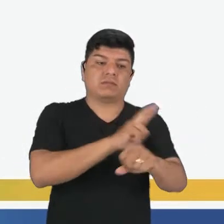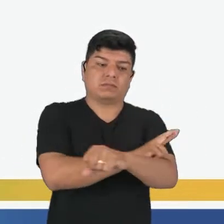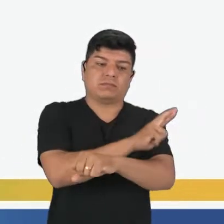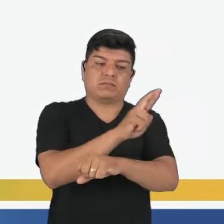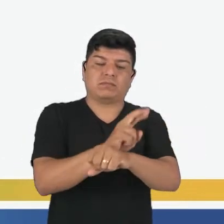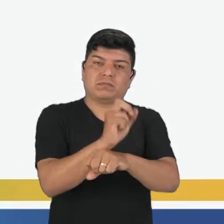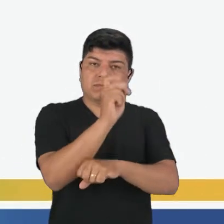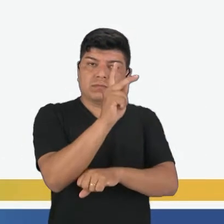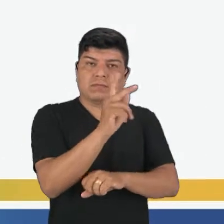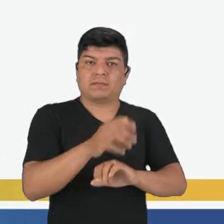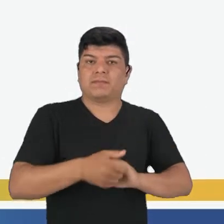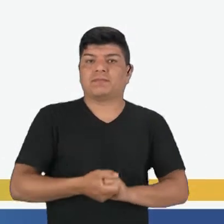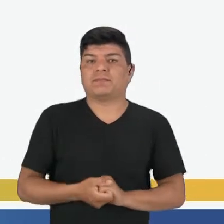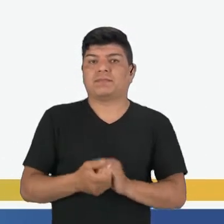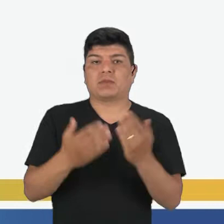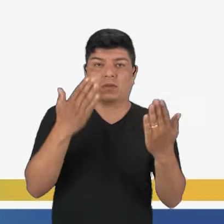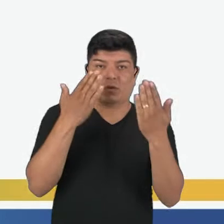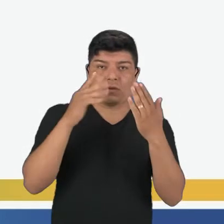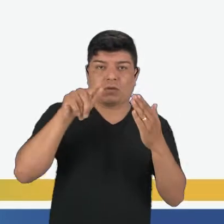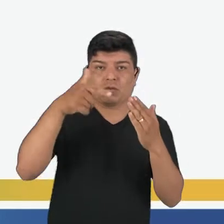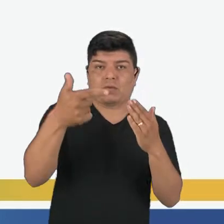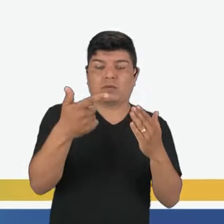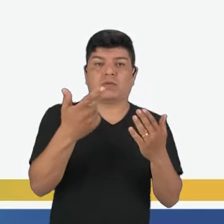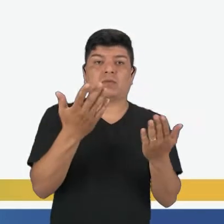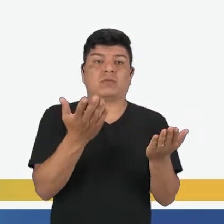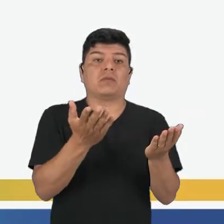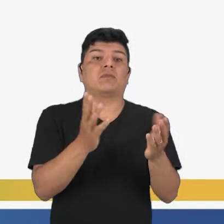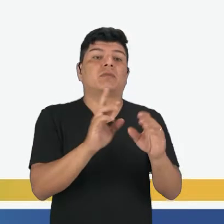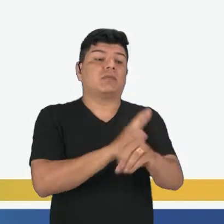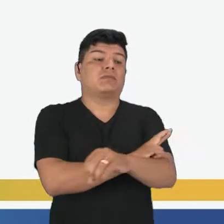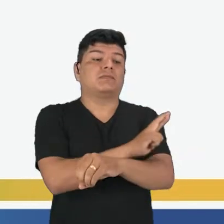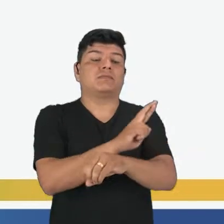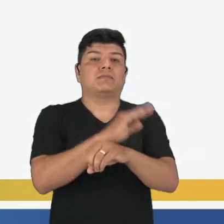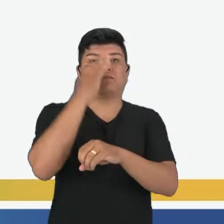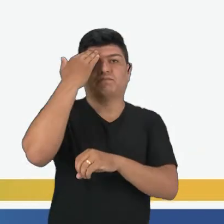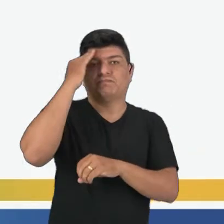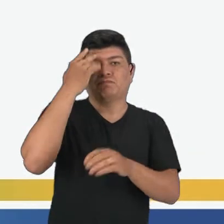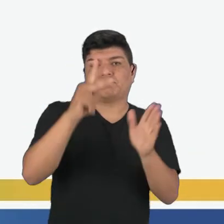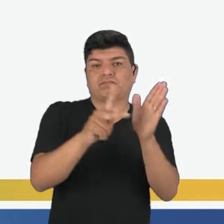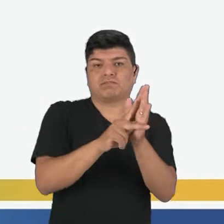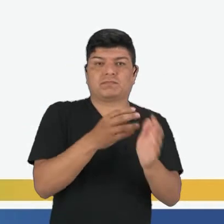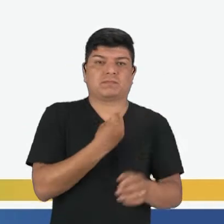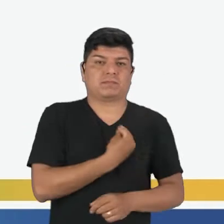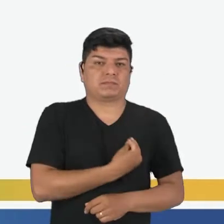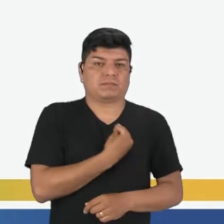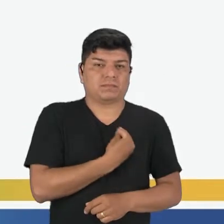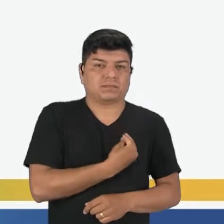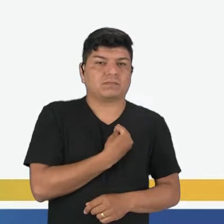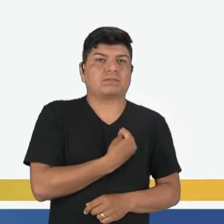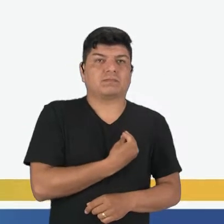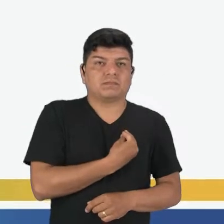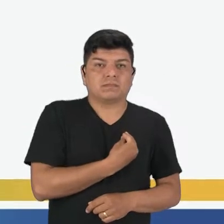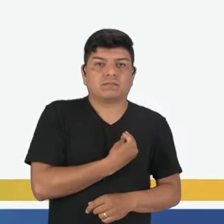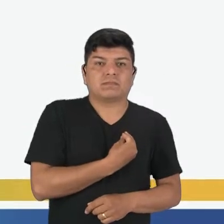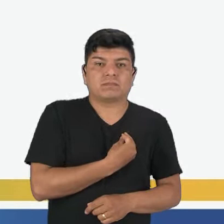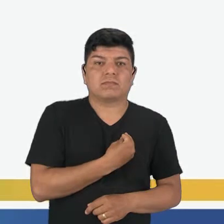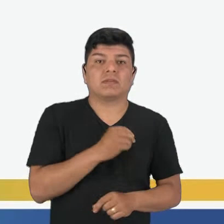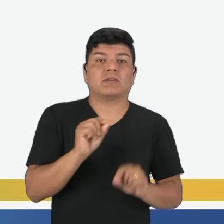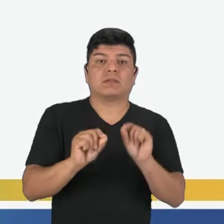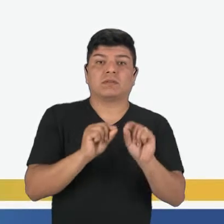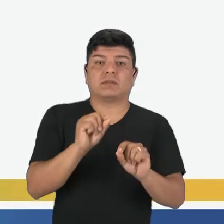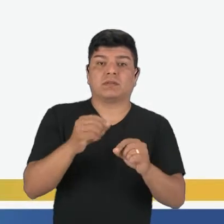religião, associados ao modo como essa religião entende a própria vivência dela e